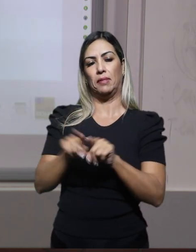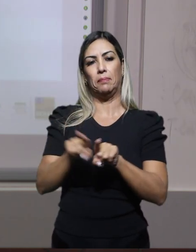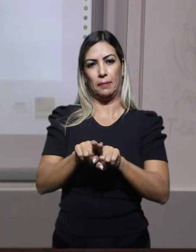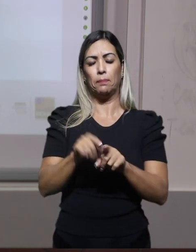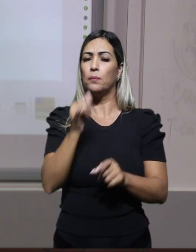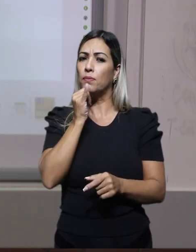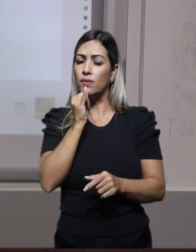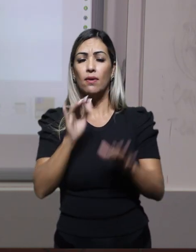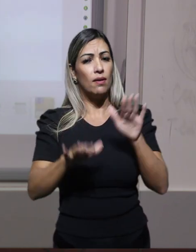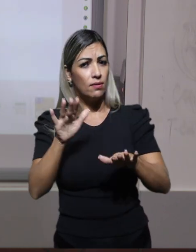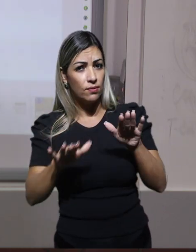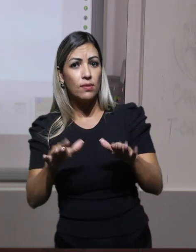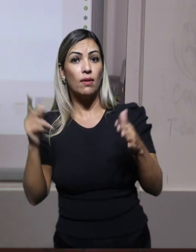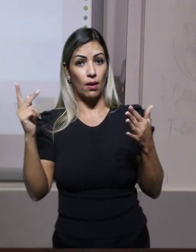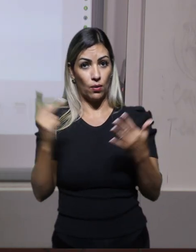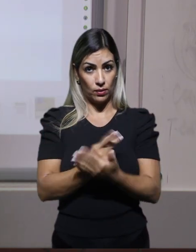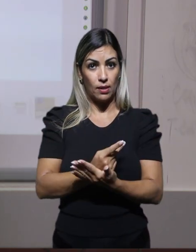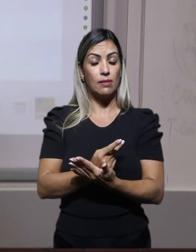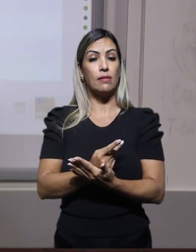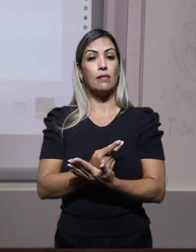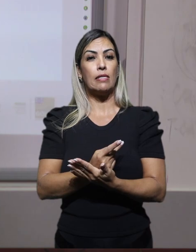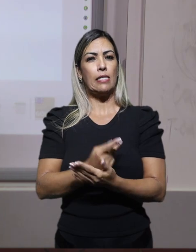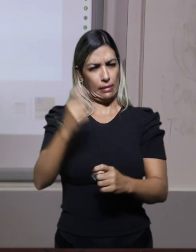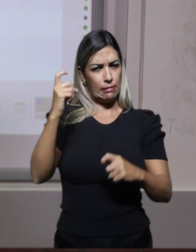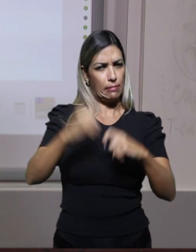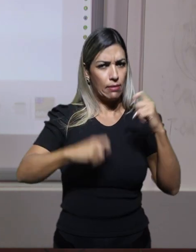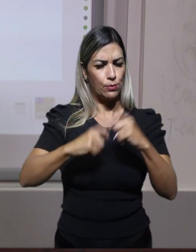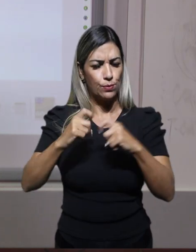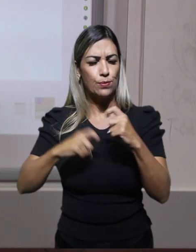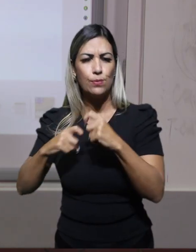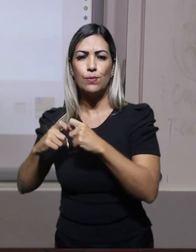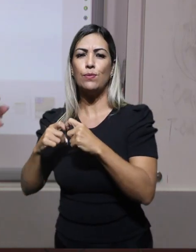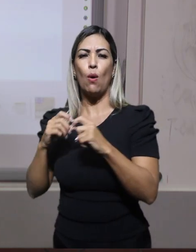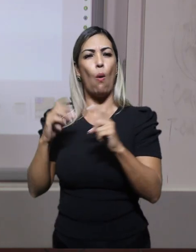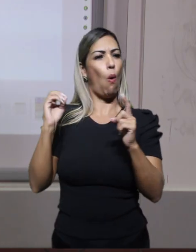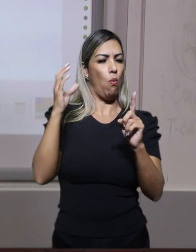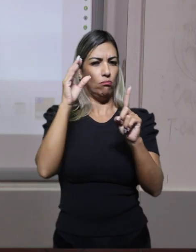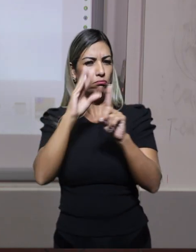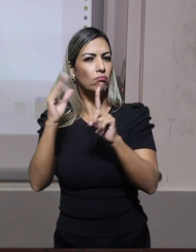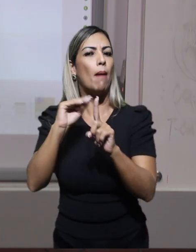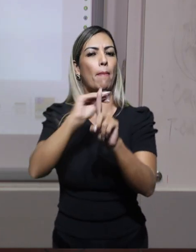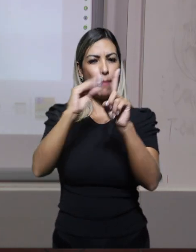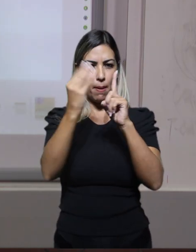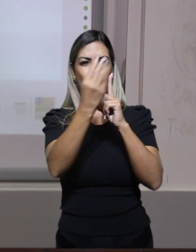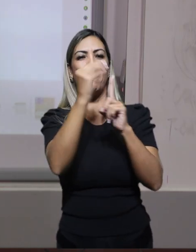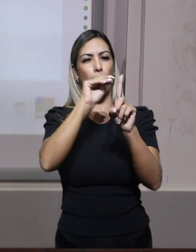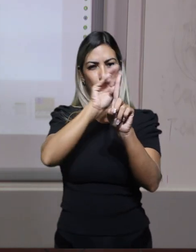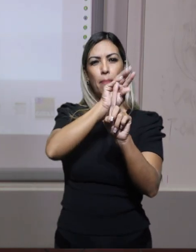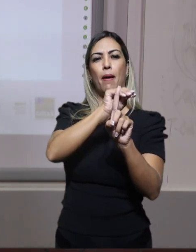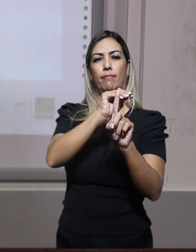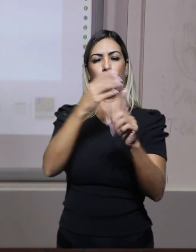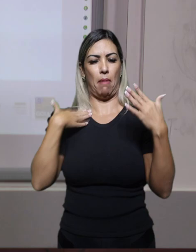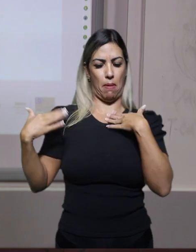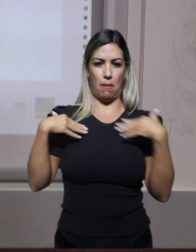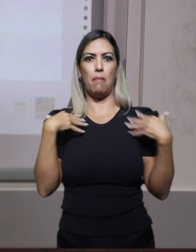exemplo, às vezes pode haver essa prática desse ato, essa passação de mão, que é um exemplo bem tranquilo da